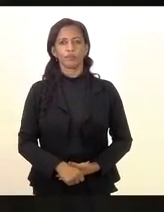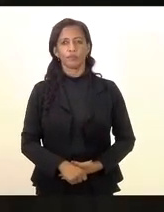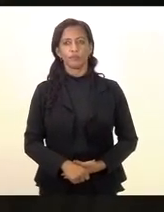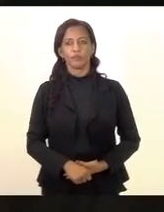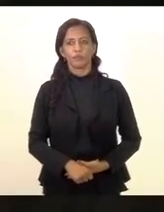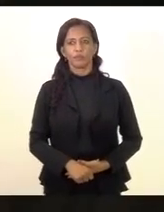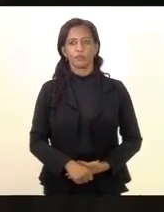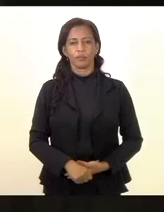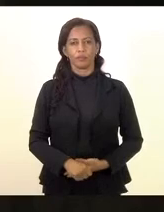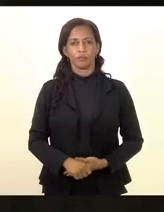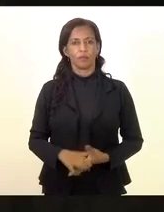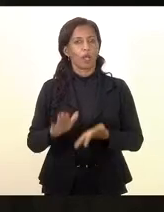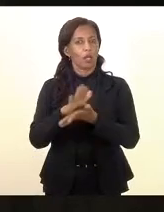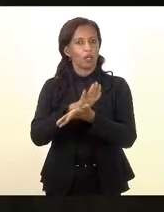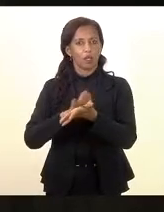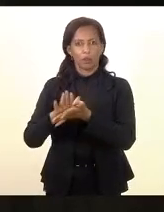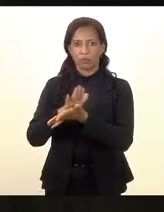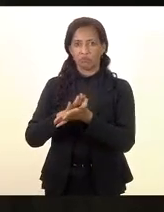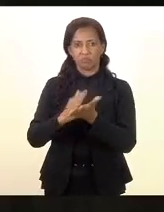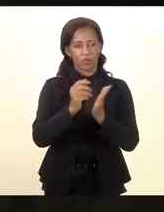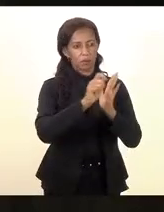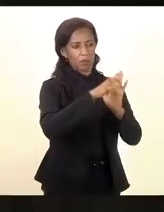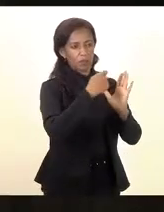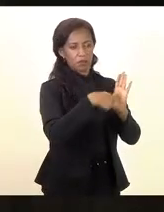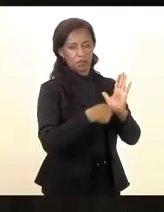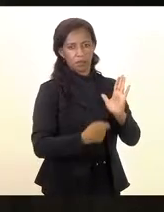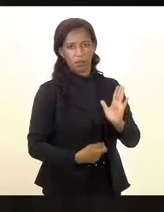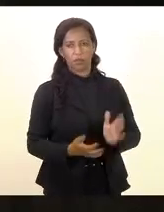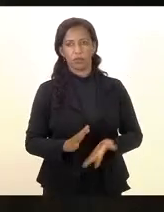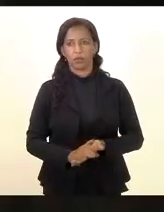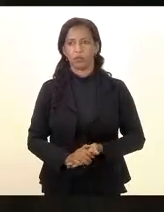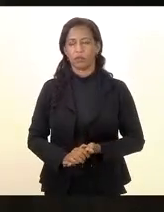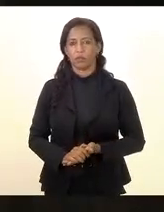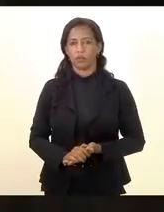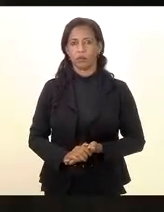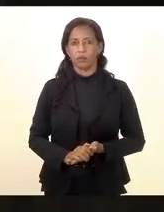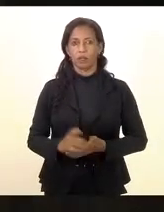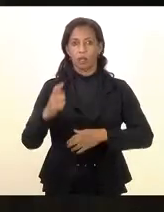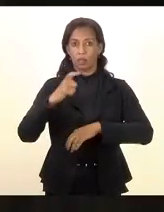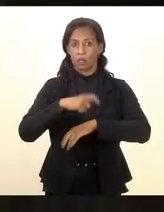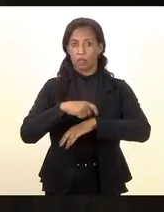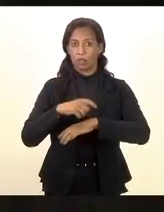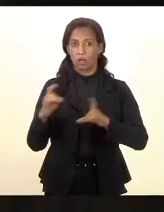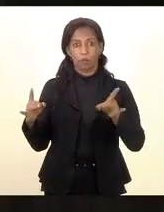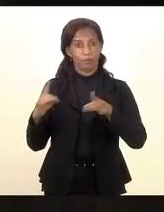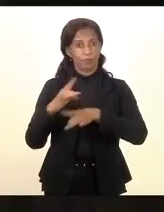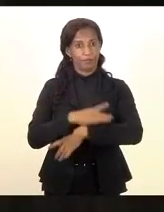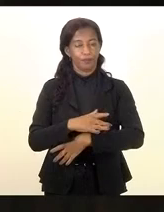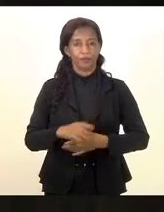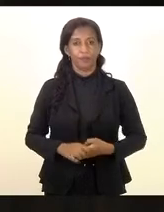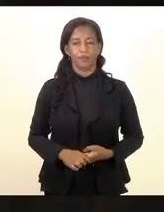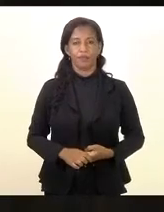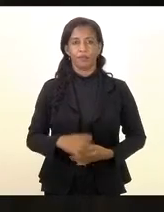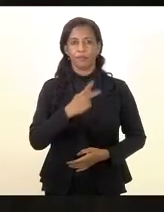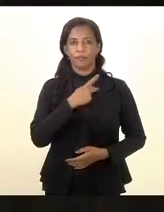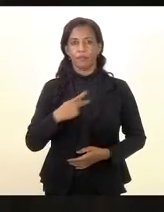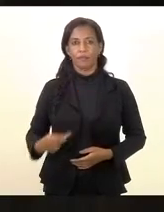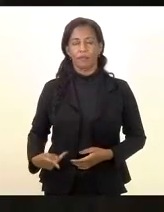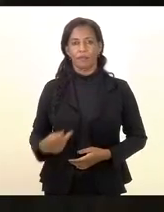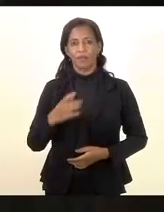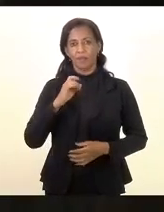não havendo mais oradores inscritos e esgotado o tempo regimental a presidência